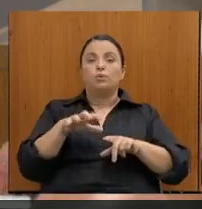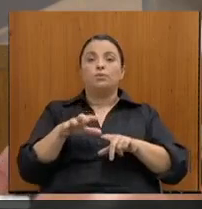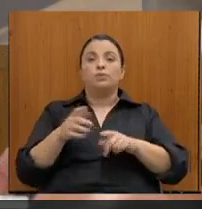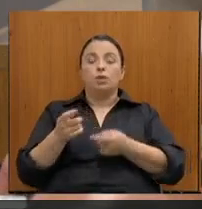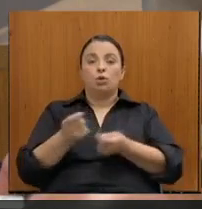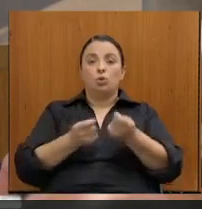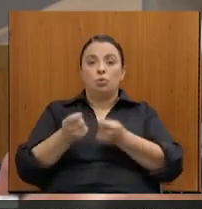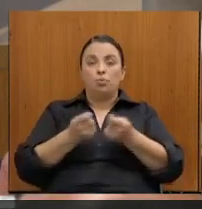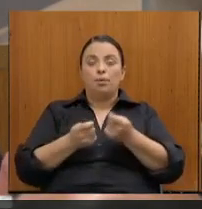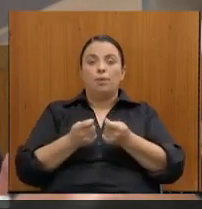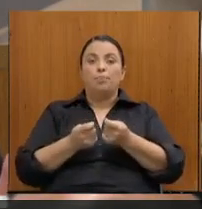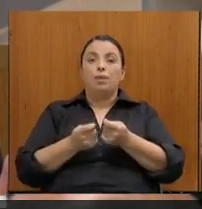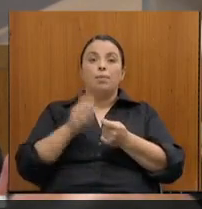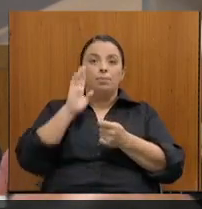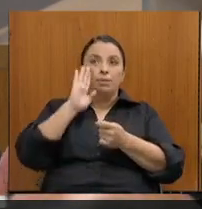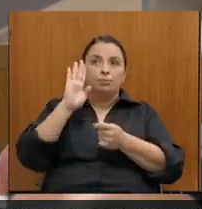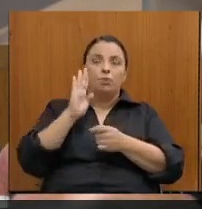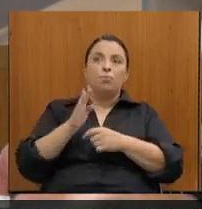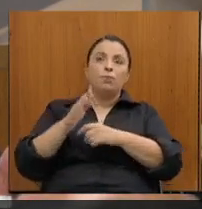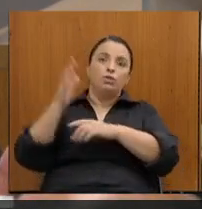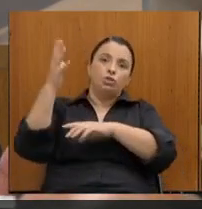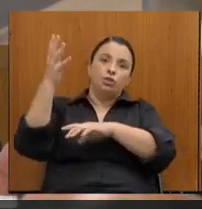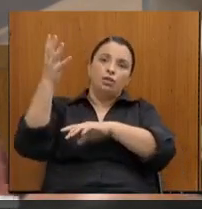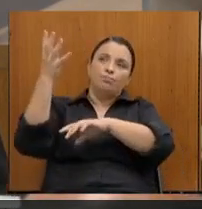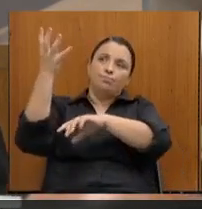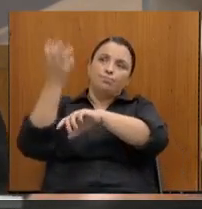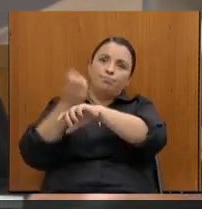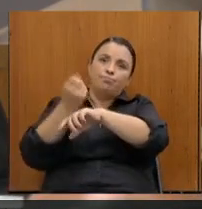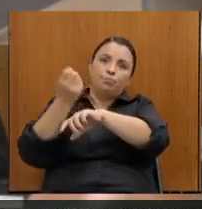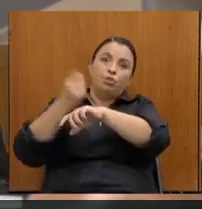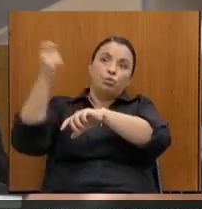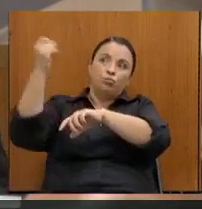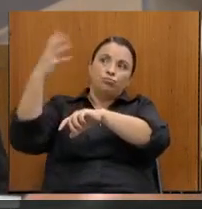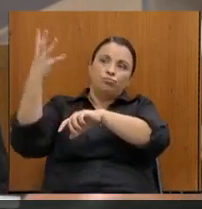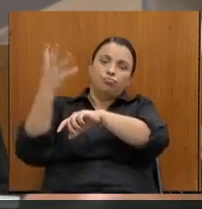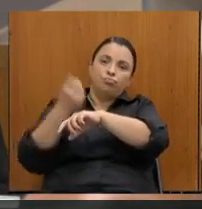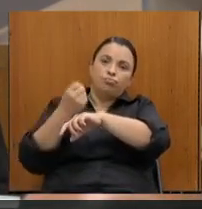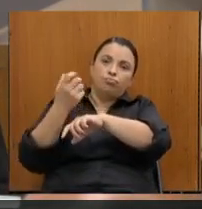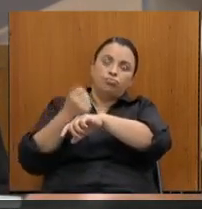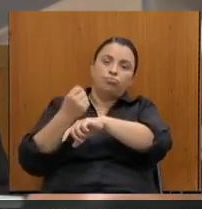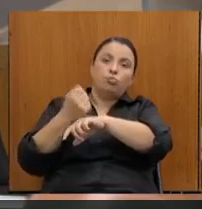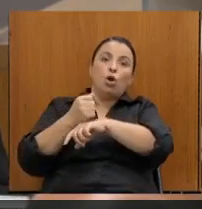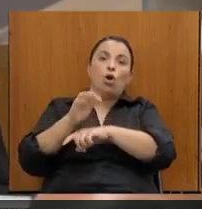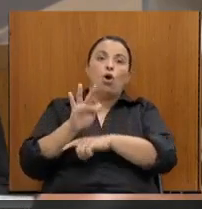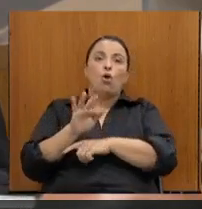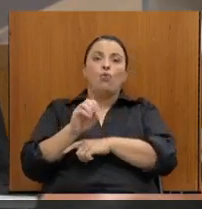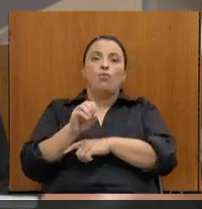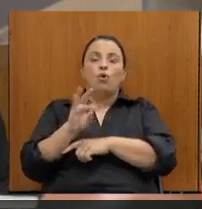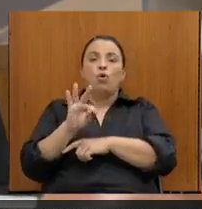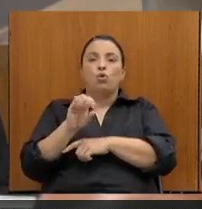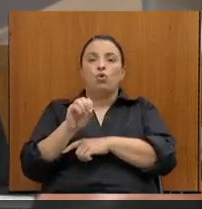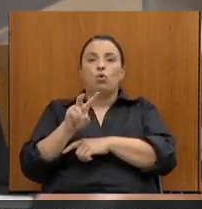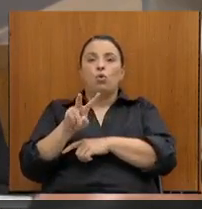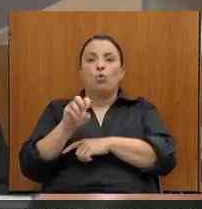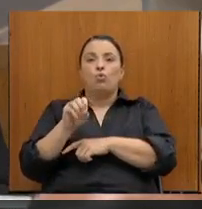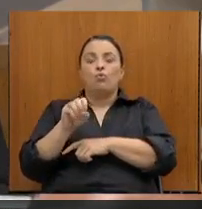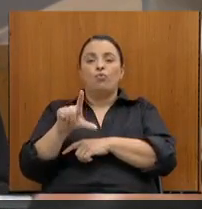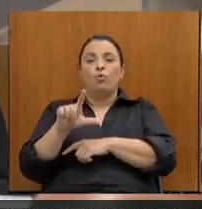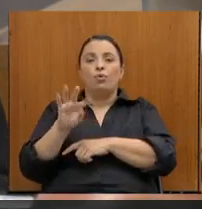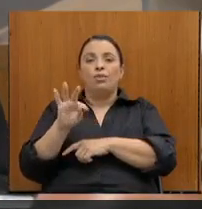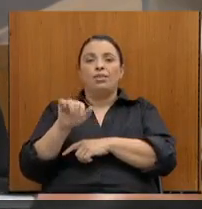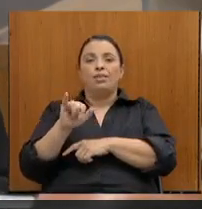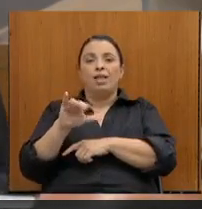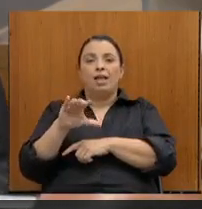solar fotovoltaica foi muito bem lembrado aqui diversas vezes mas é o segundo mercado consumidor do país segundo maior